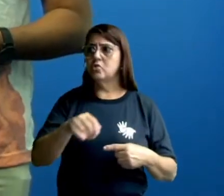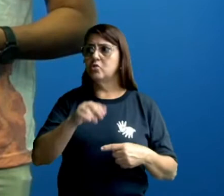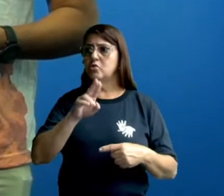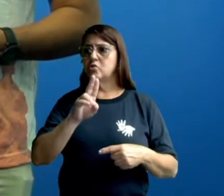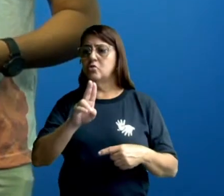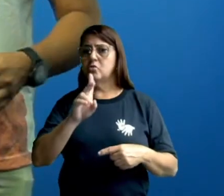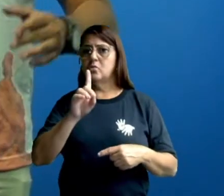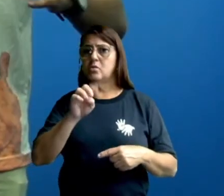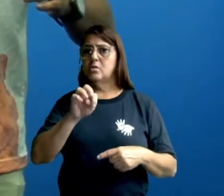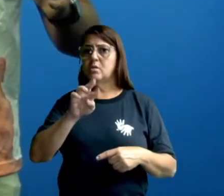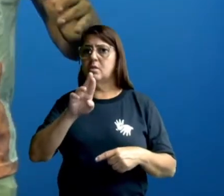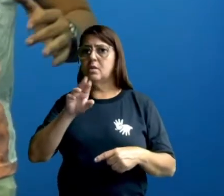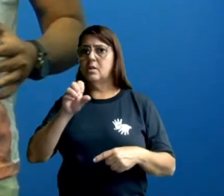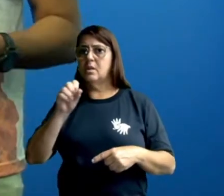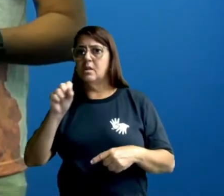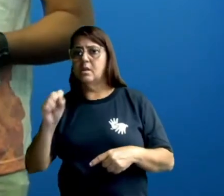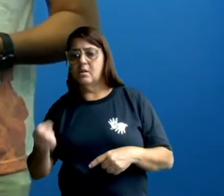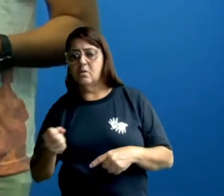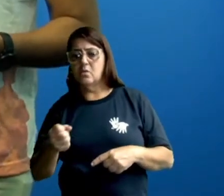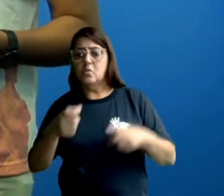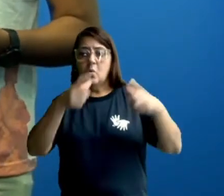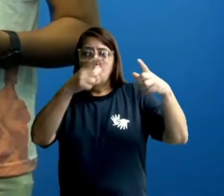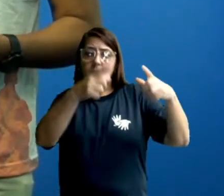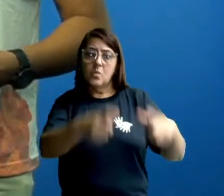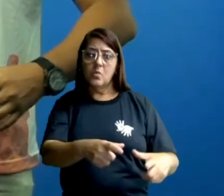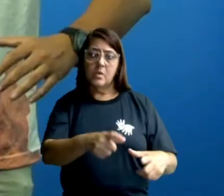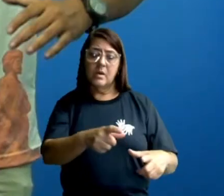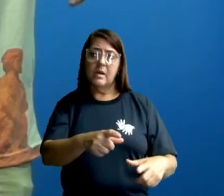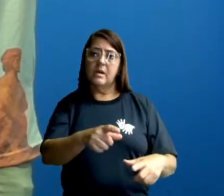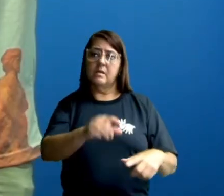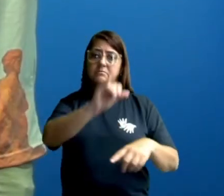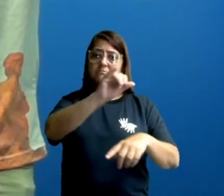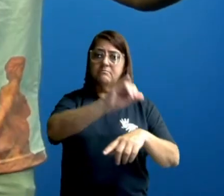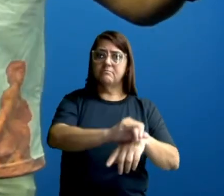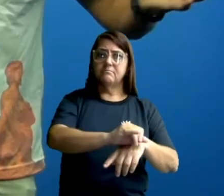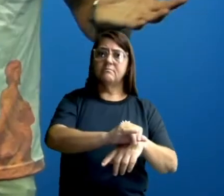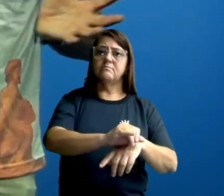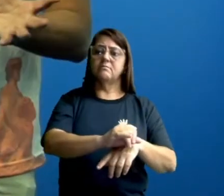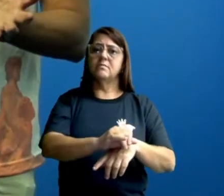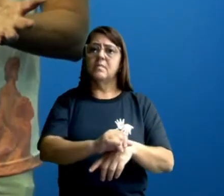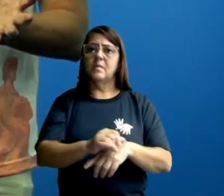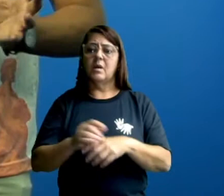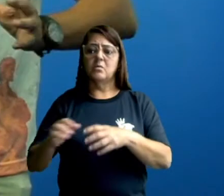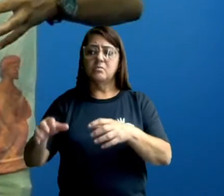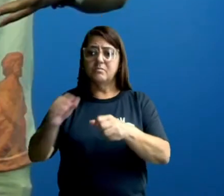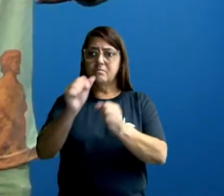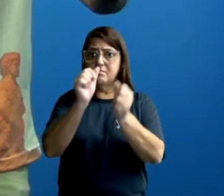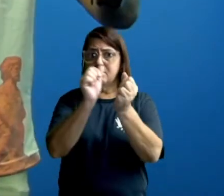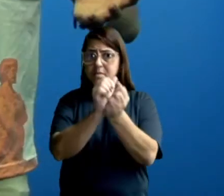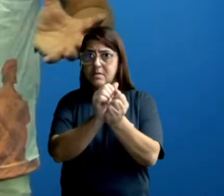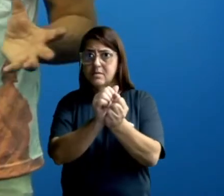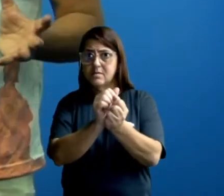nazista. Esses campos de concentração nazista, eles colocavam os judeus ali presos,